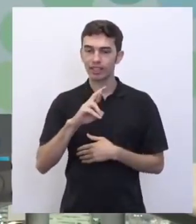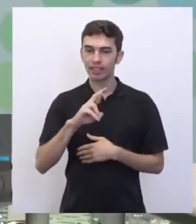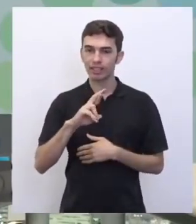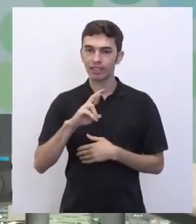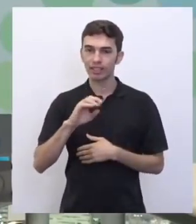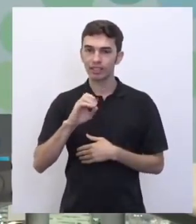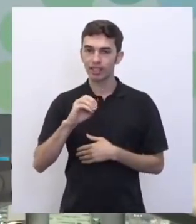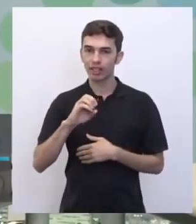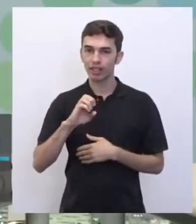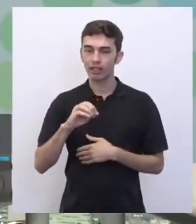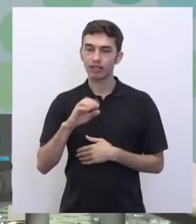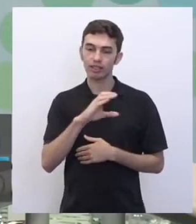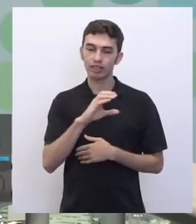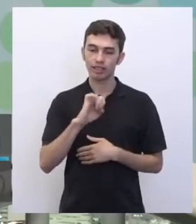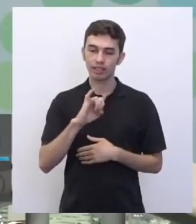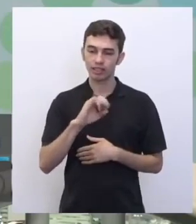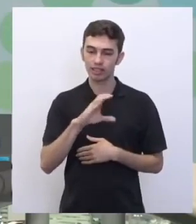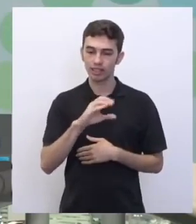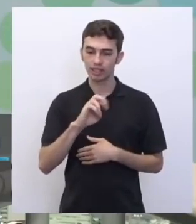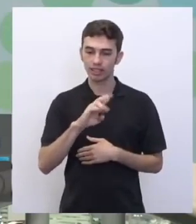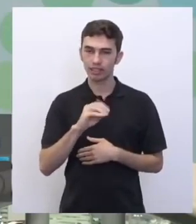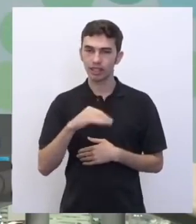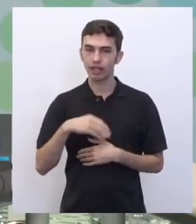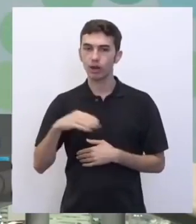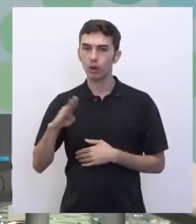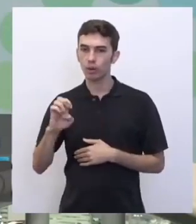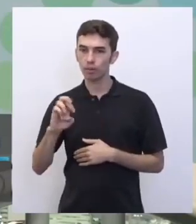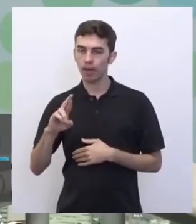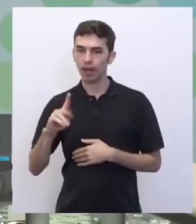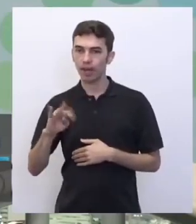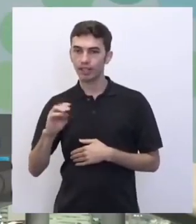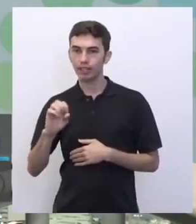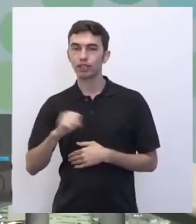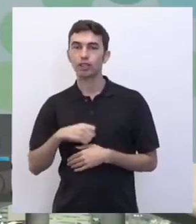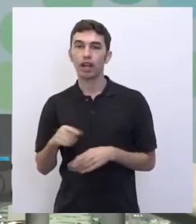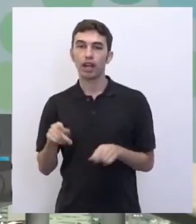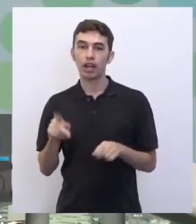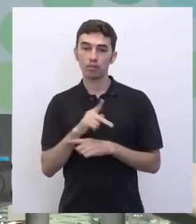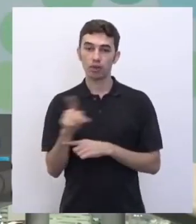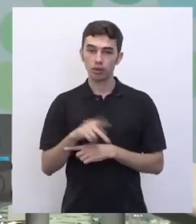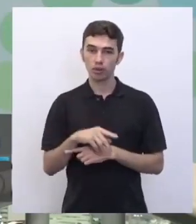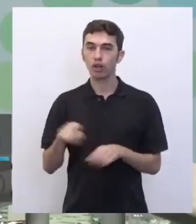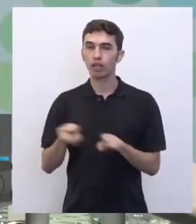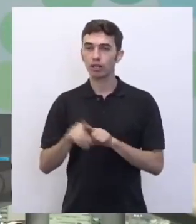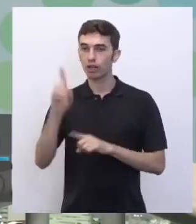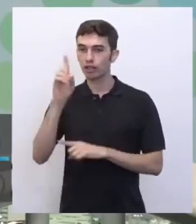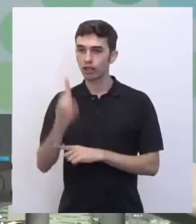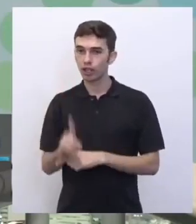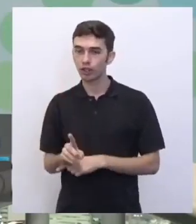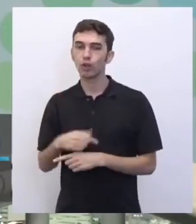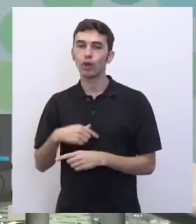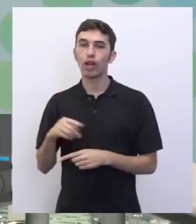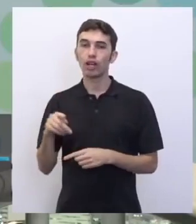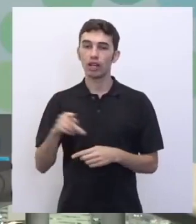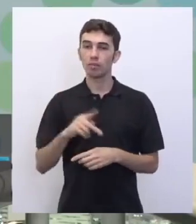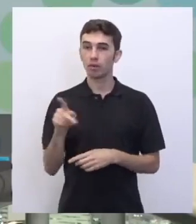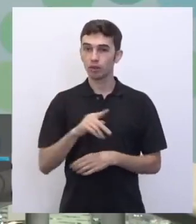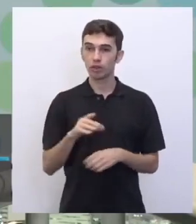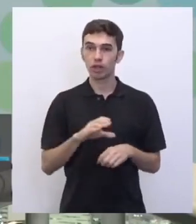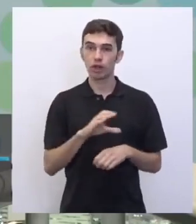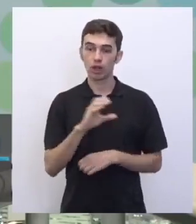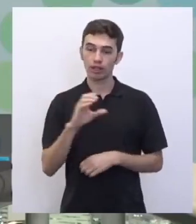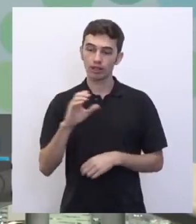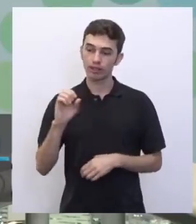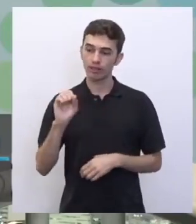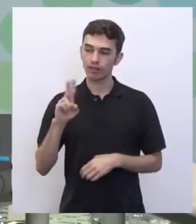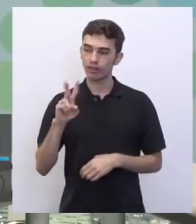atendeu, ao diretor Ricardo, à vice-diretora Elenir, né? A professora coordenadora Vera Lúcia e, em especial, lógico,